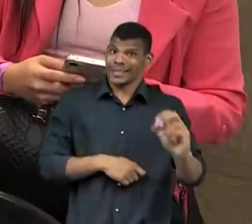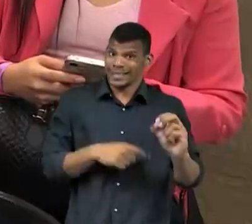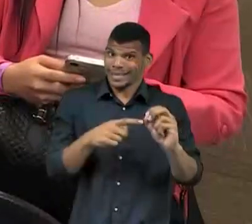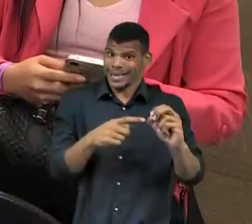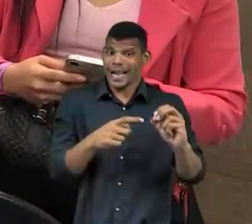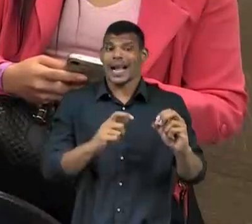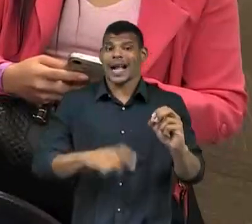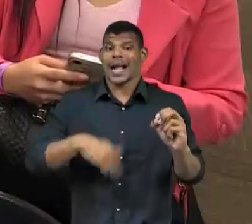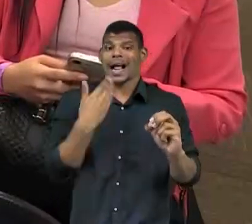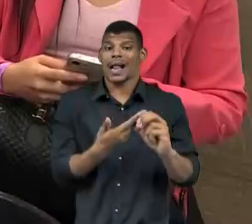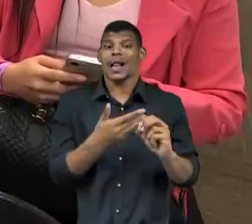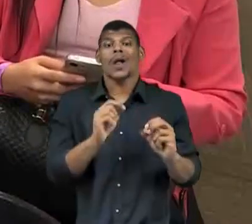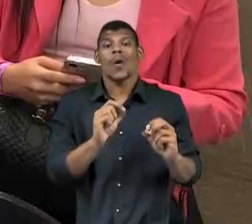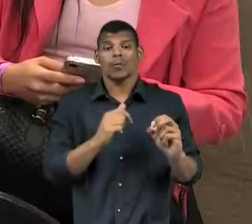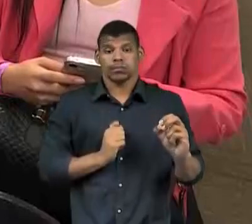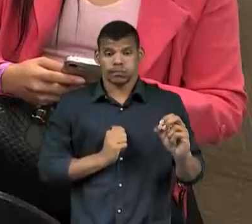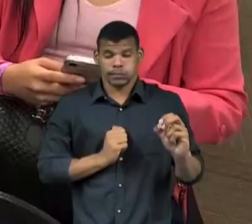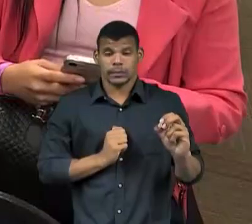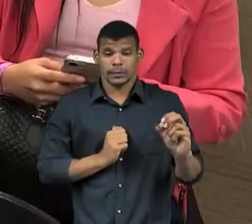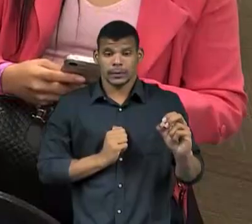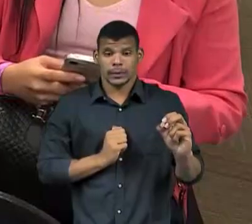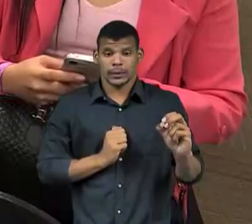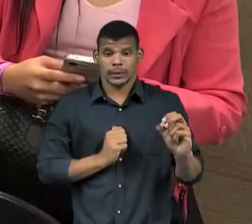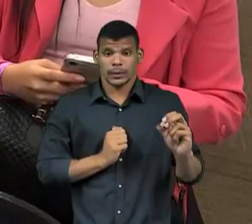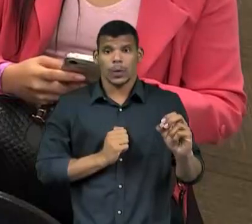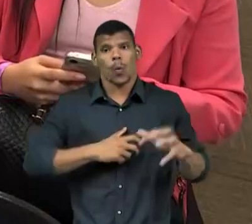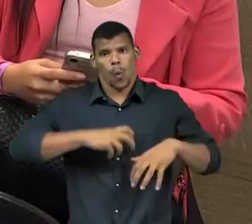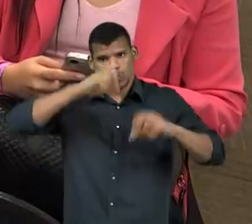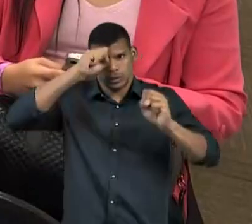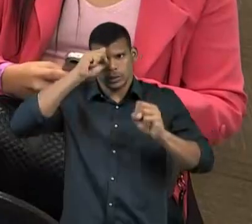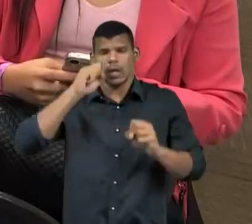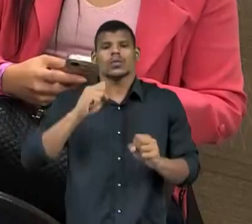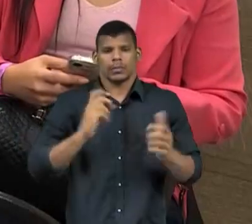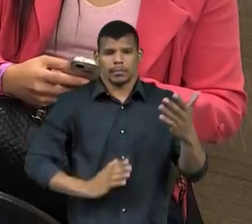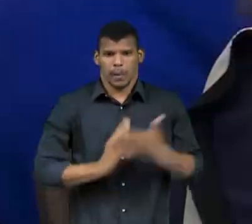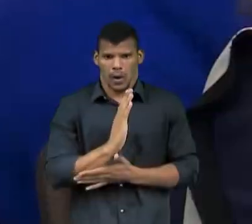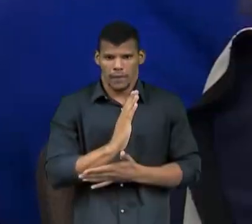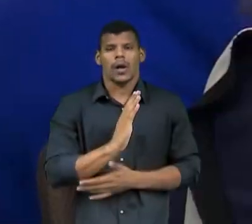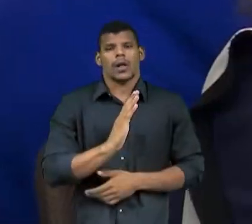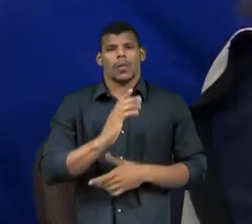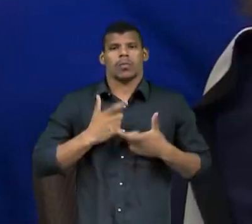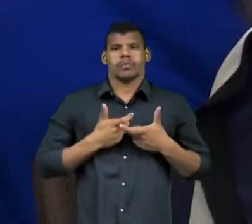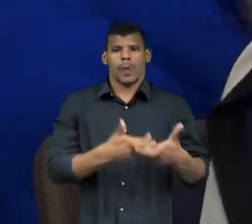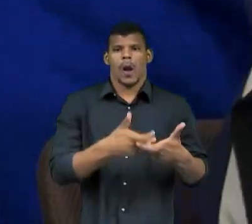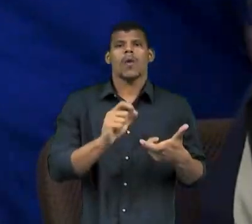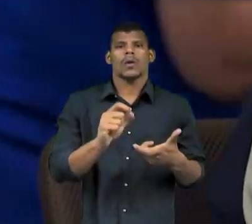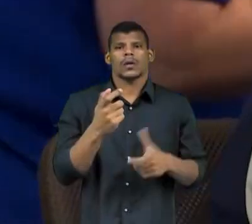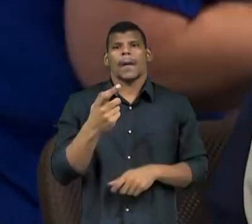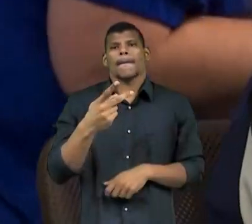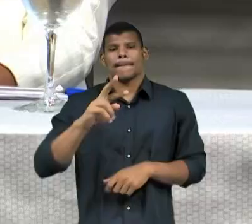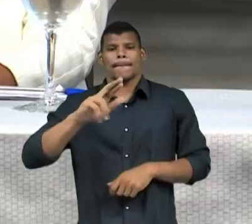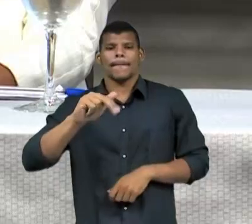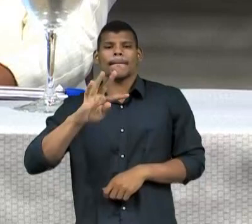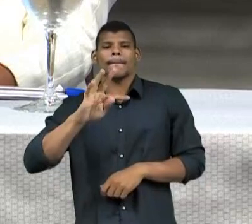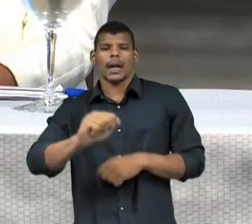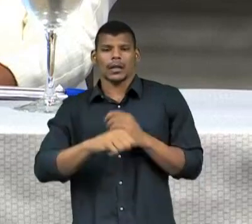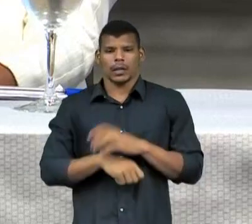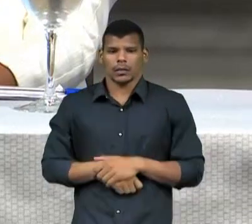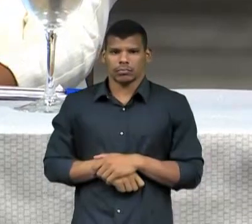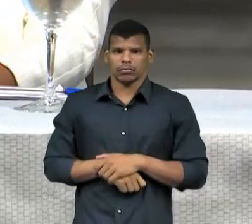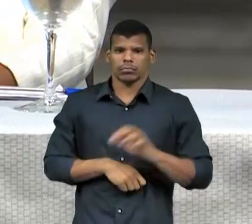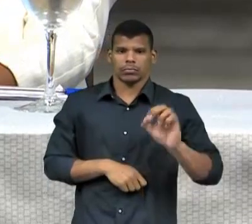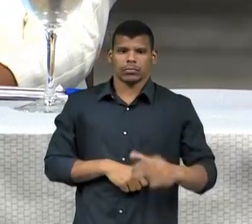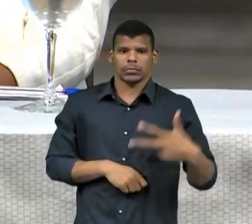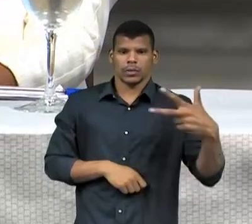planos concluídos e aprovados no Conselho Municipal receberam prata e 3 receberam bronze por estarem